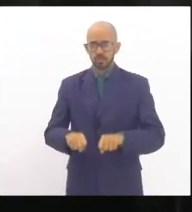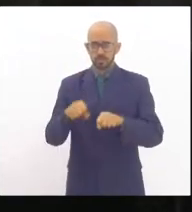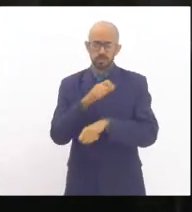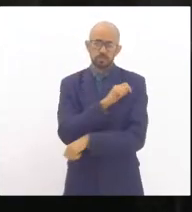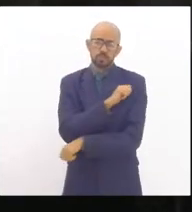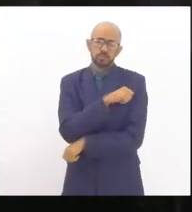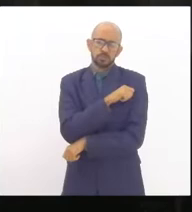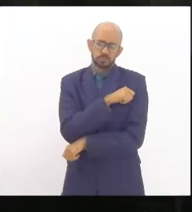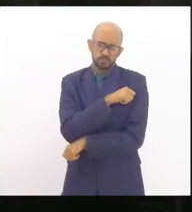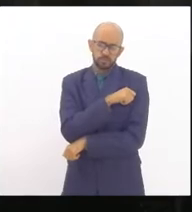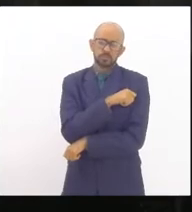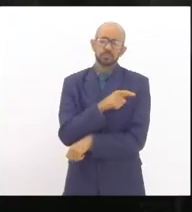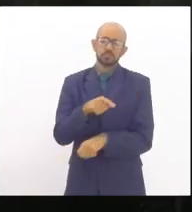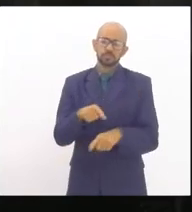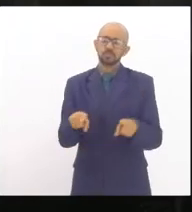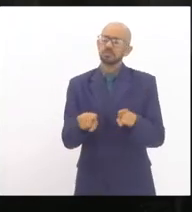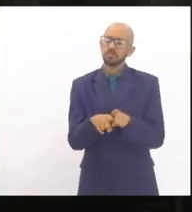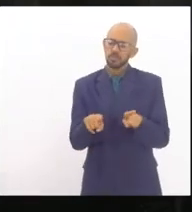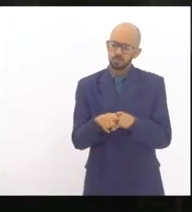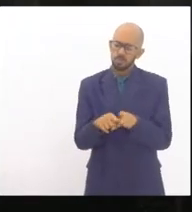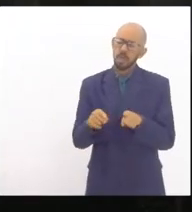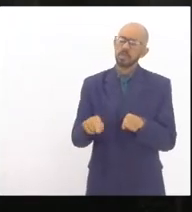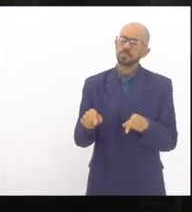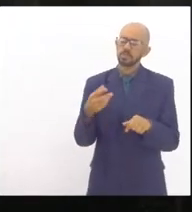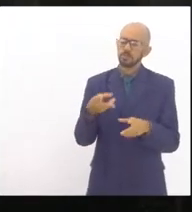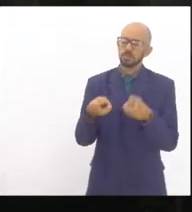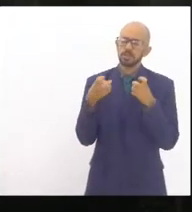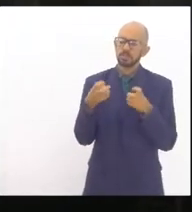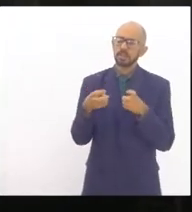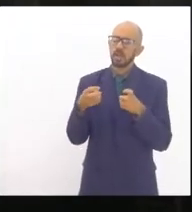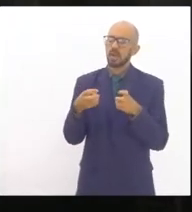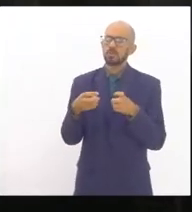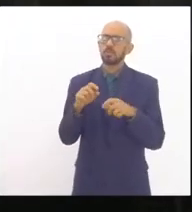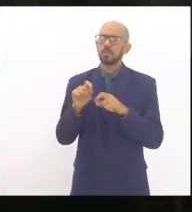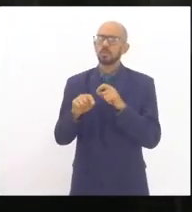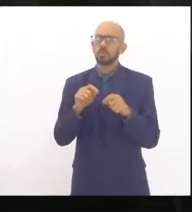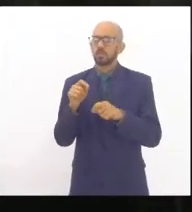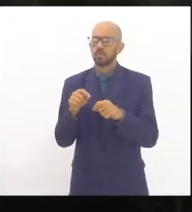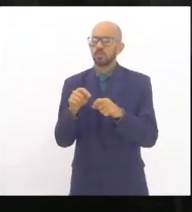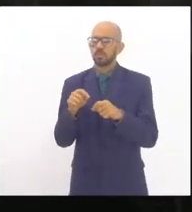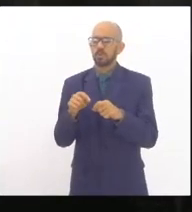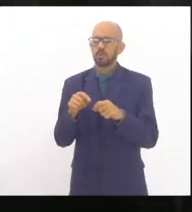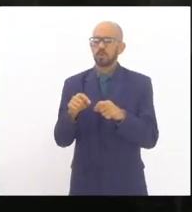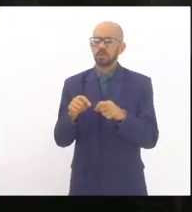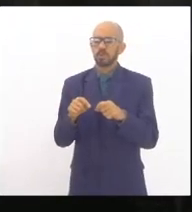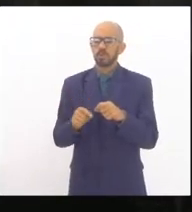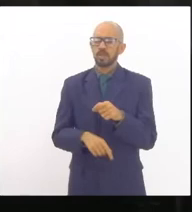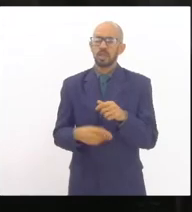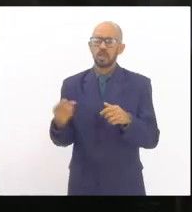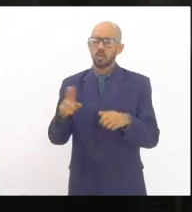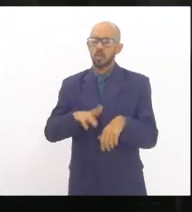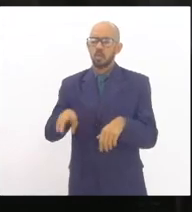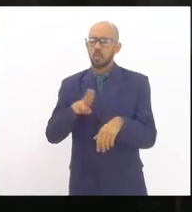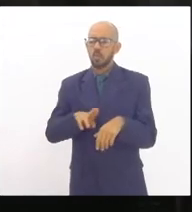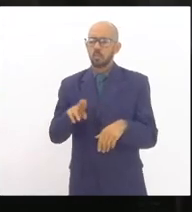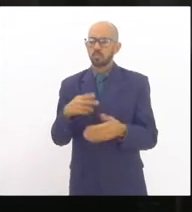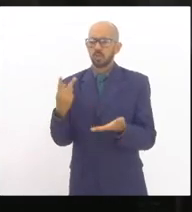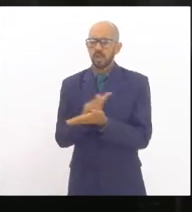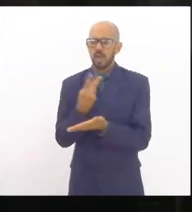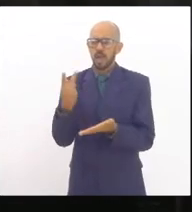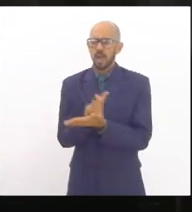fiscal e para o outro lado a gente vê sem medo de errar a malversação do dinheiro público